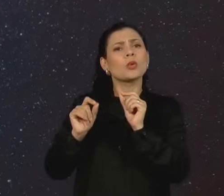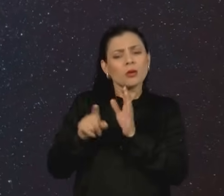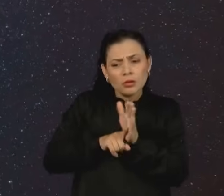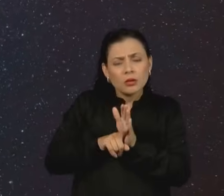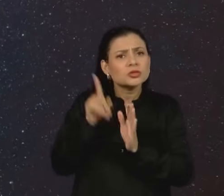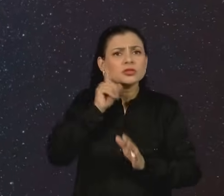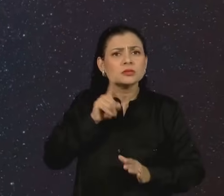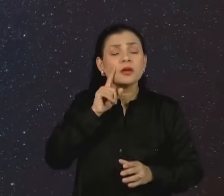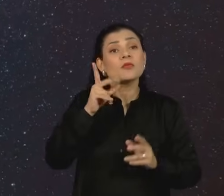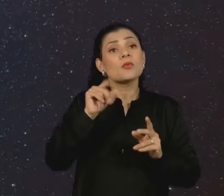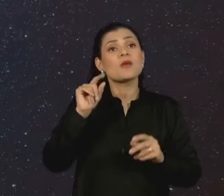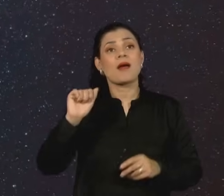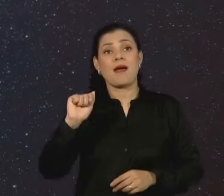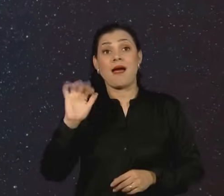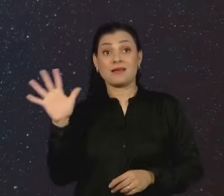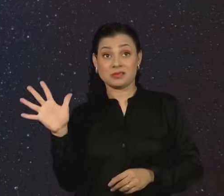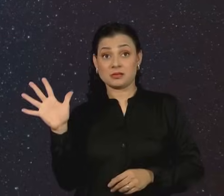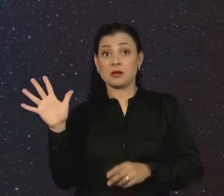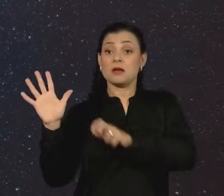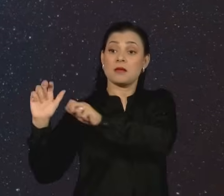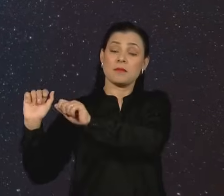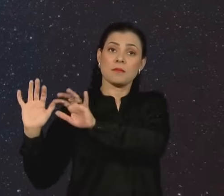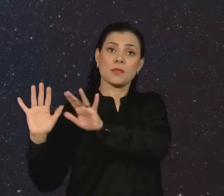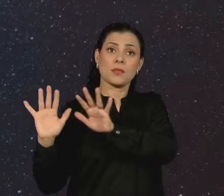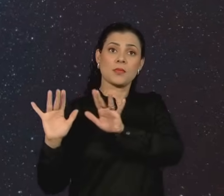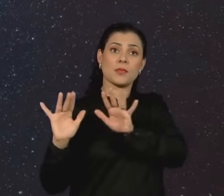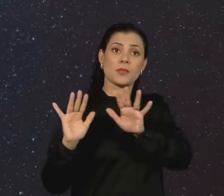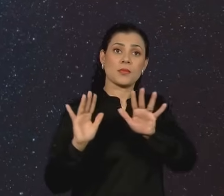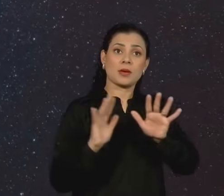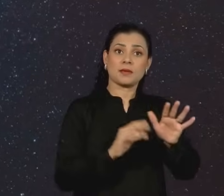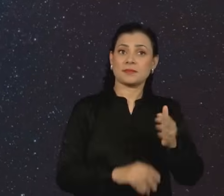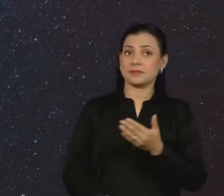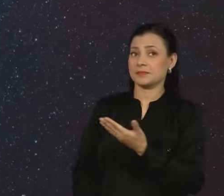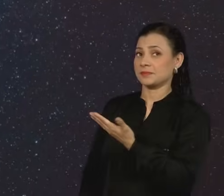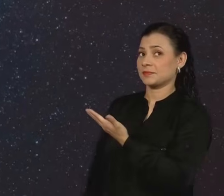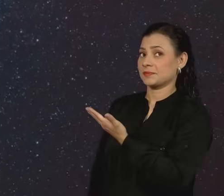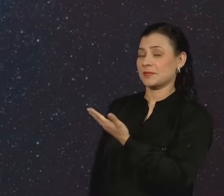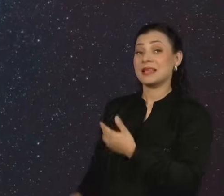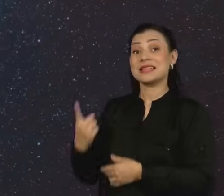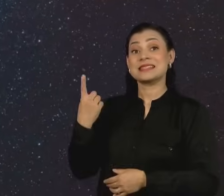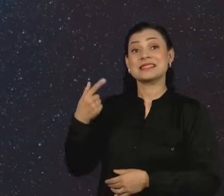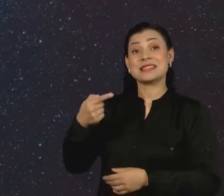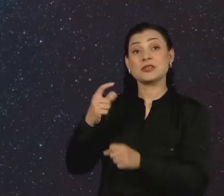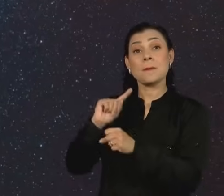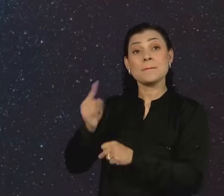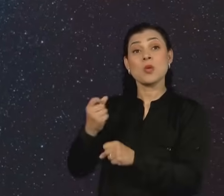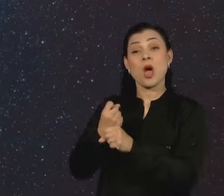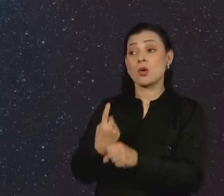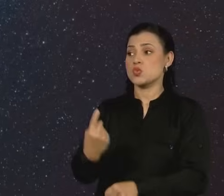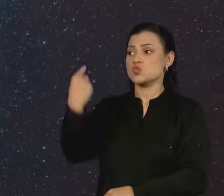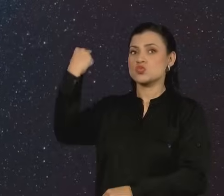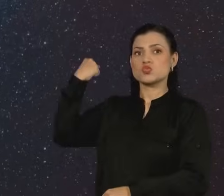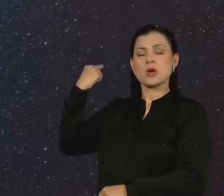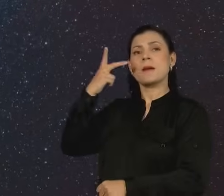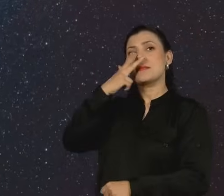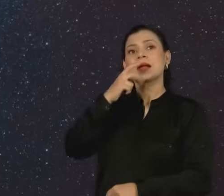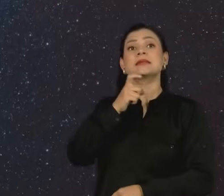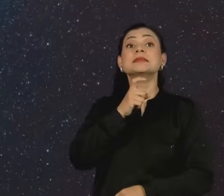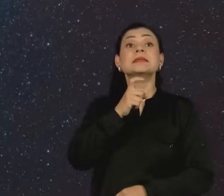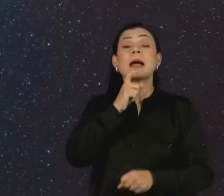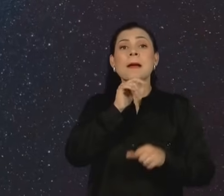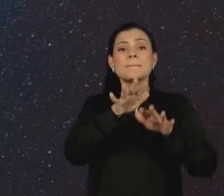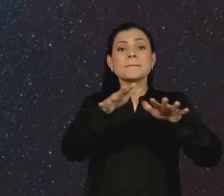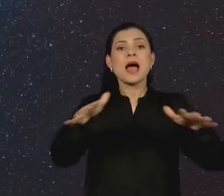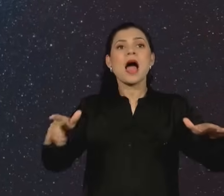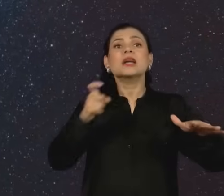se deu da Ásia para cá pelo Estreito de Bering. Há 17 mil anos, o mar teria congelado,